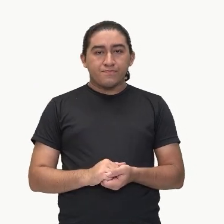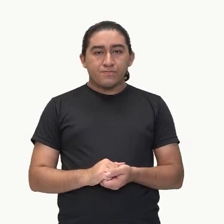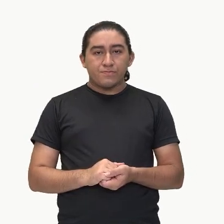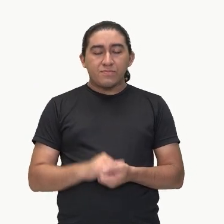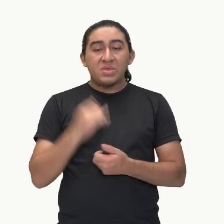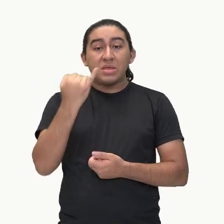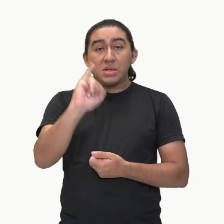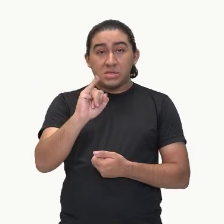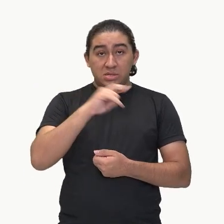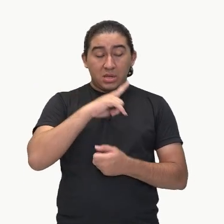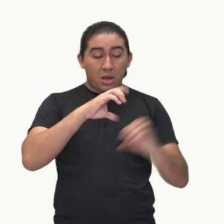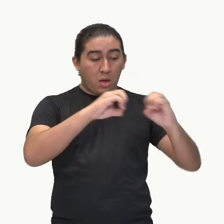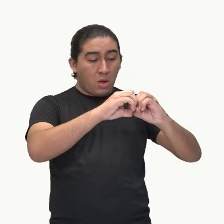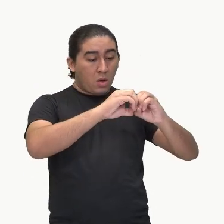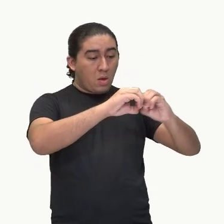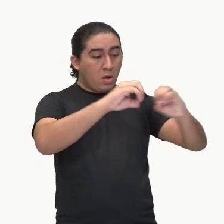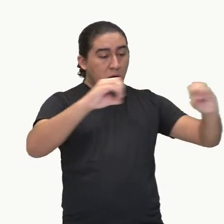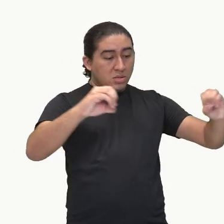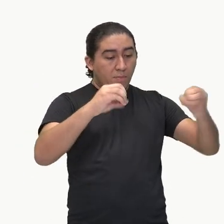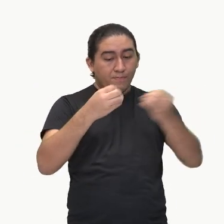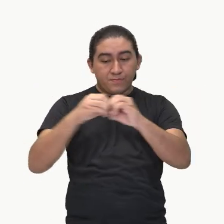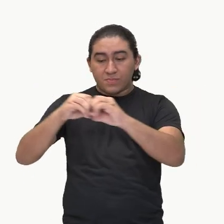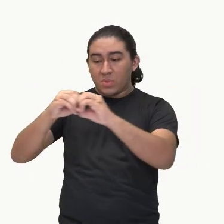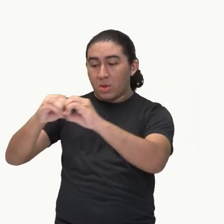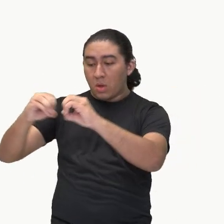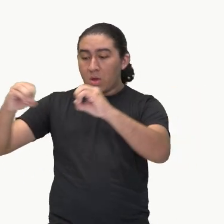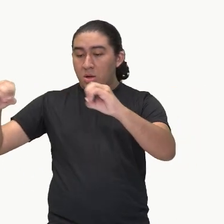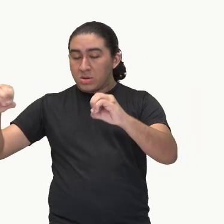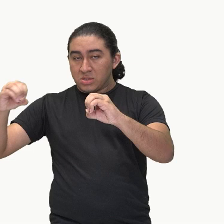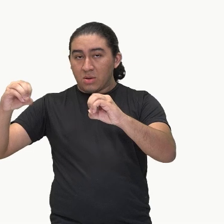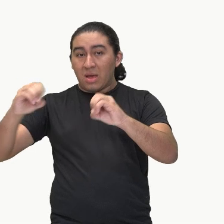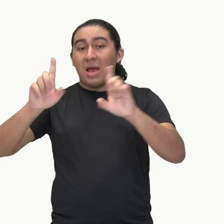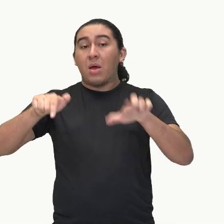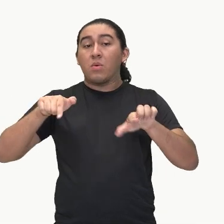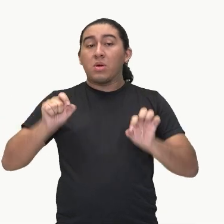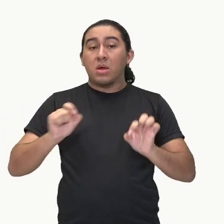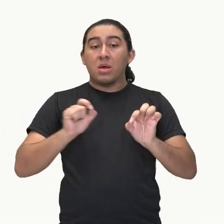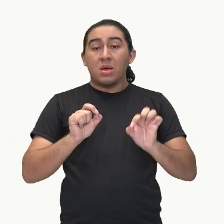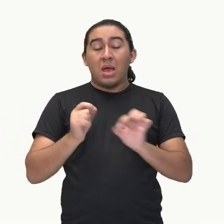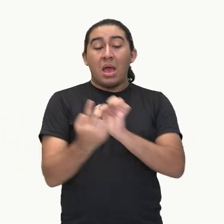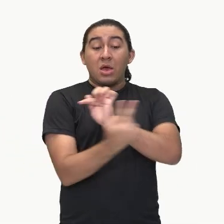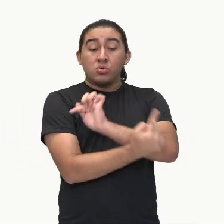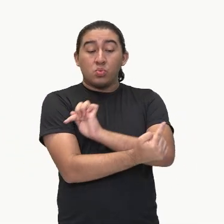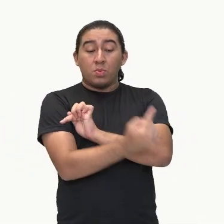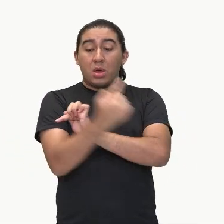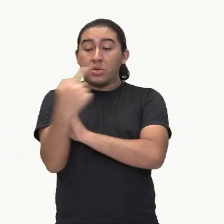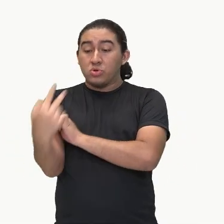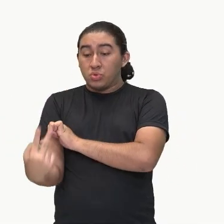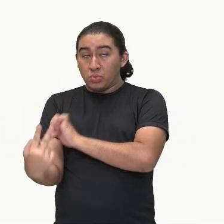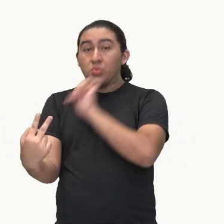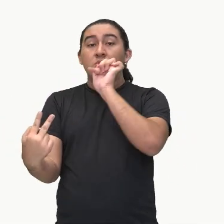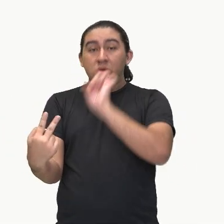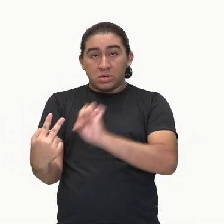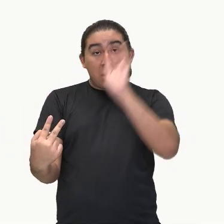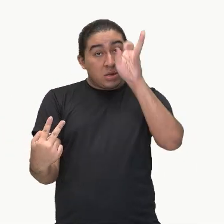período composto por coordenação significa que as orações se